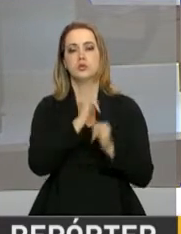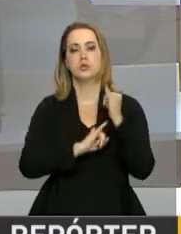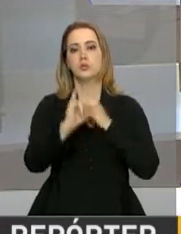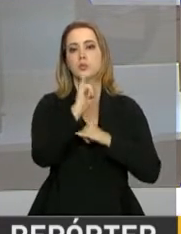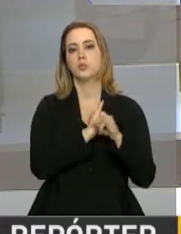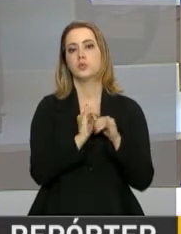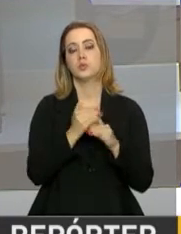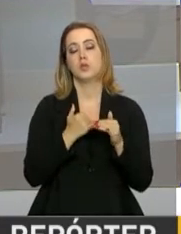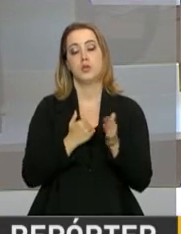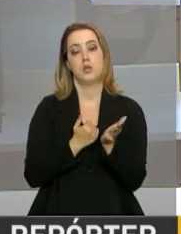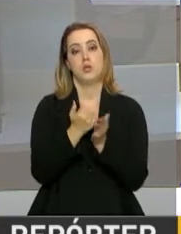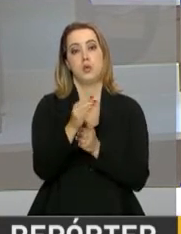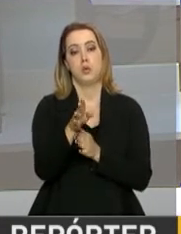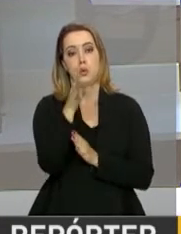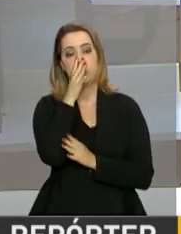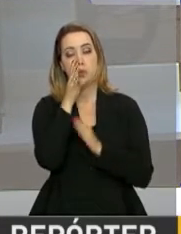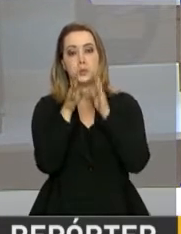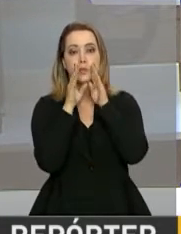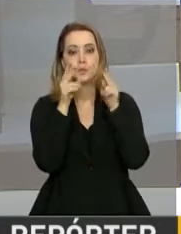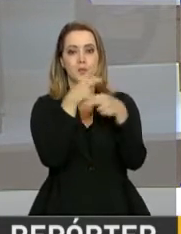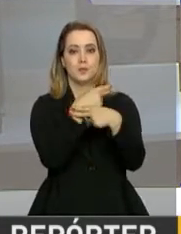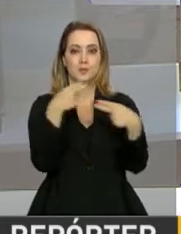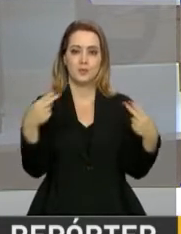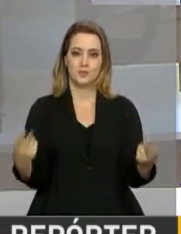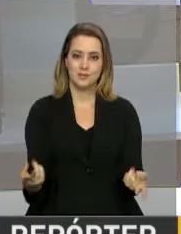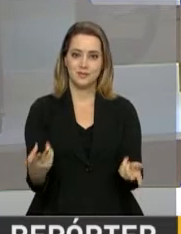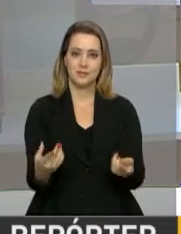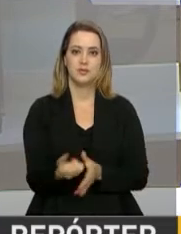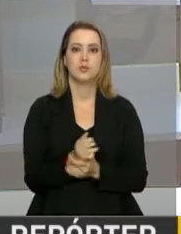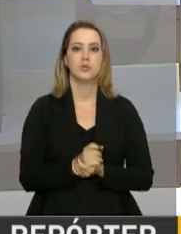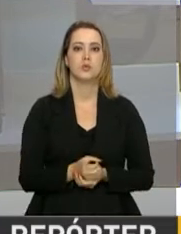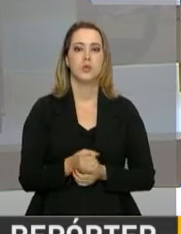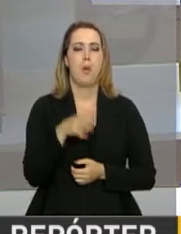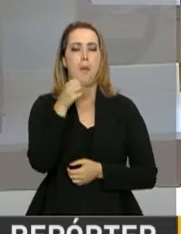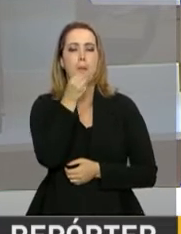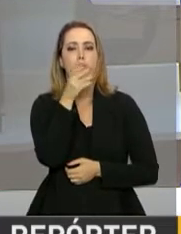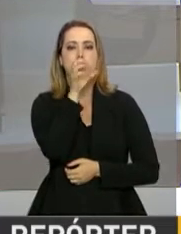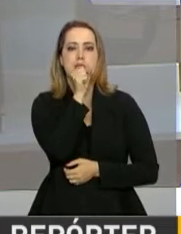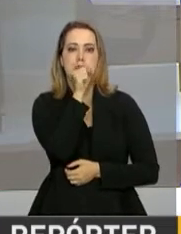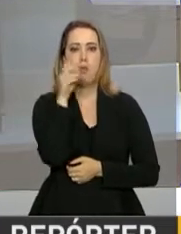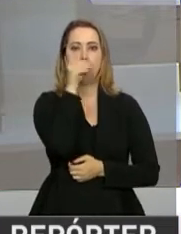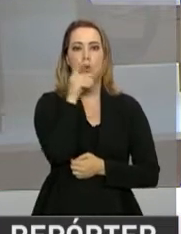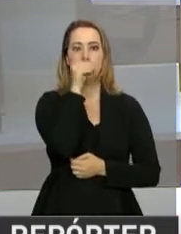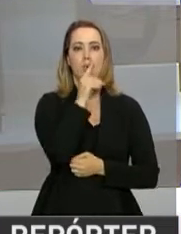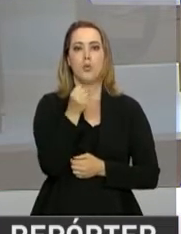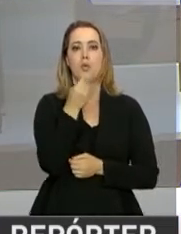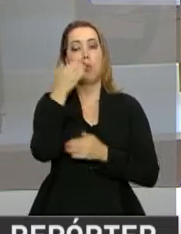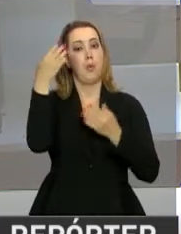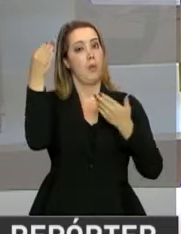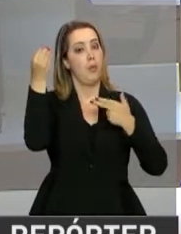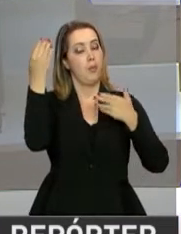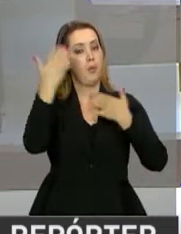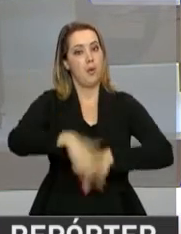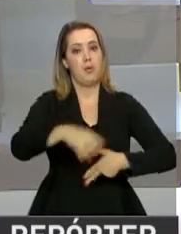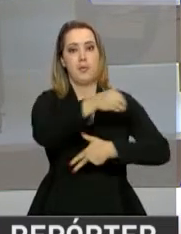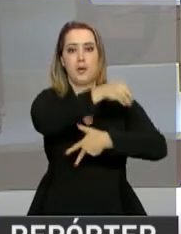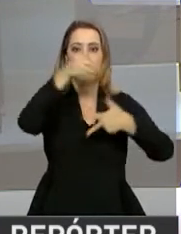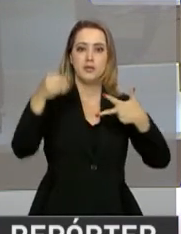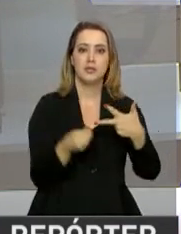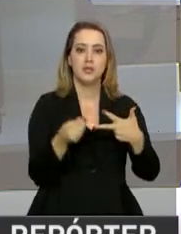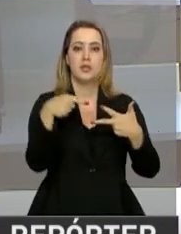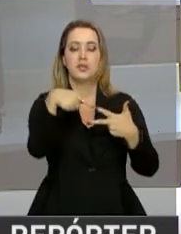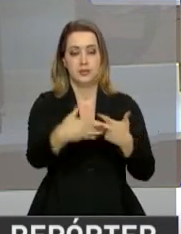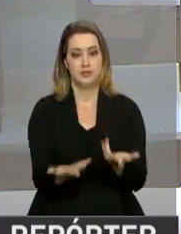informações. Acompanhe as novidades também pelas nossas redes sociais. Bom fim de semana para você, boa prova do Enem para quem for fazer o